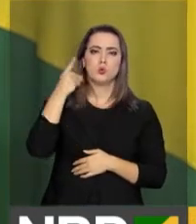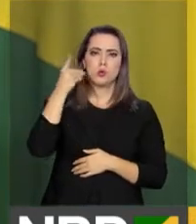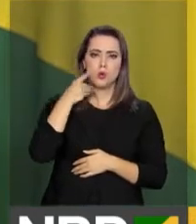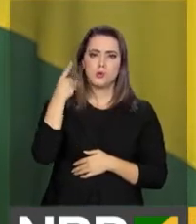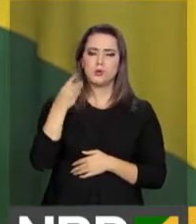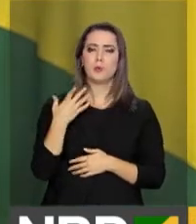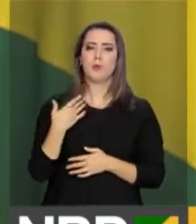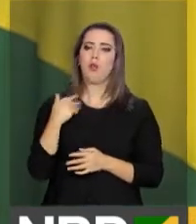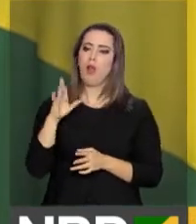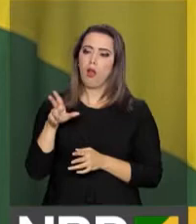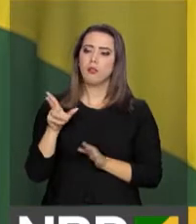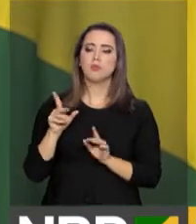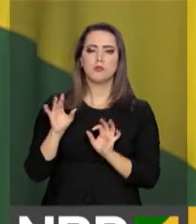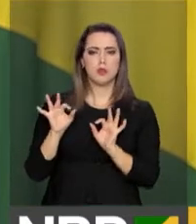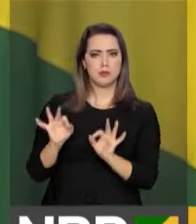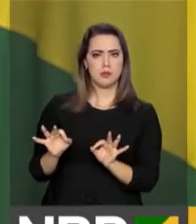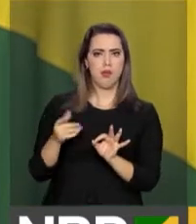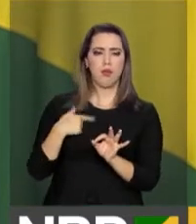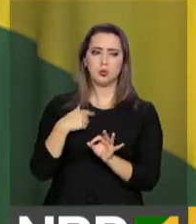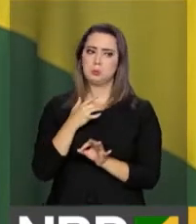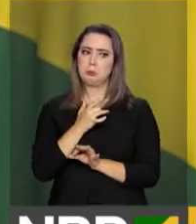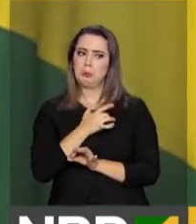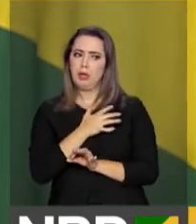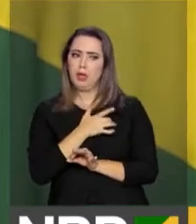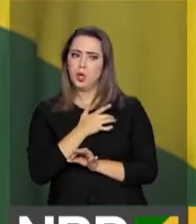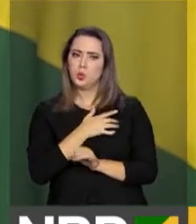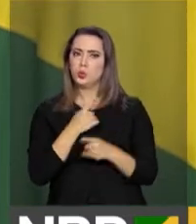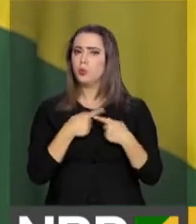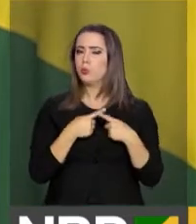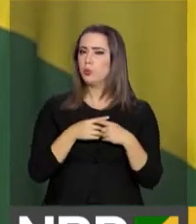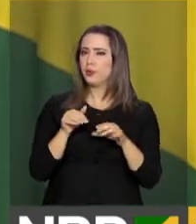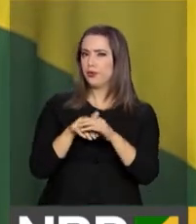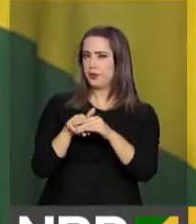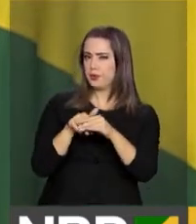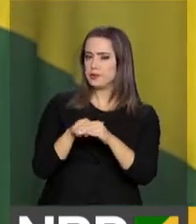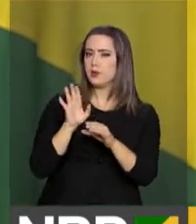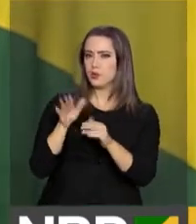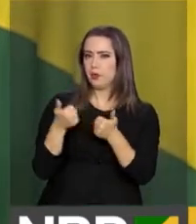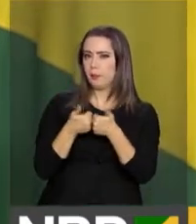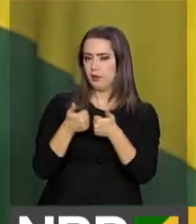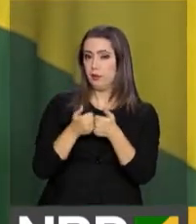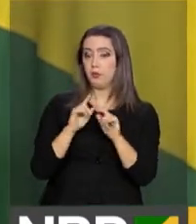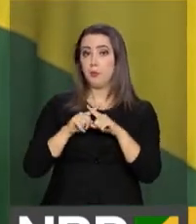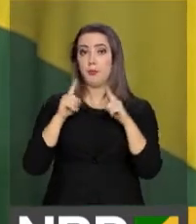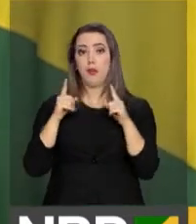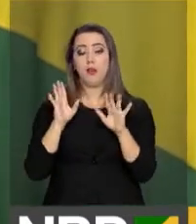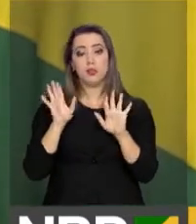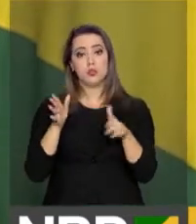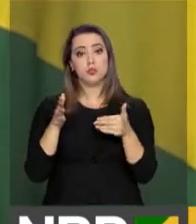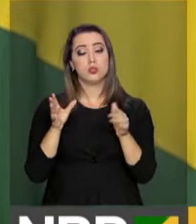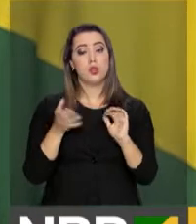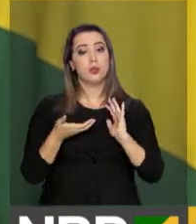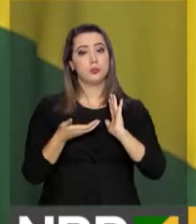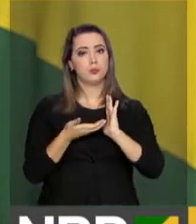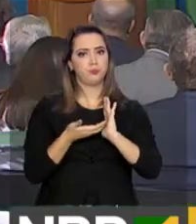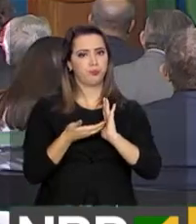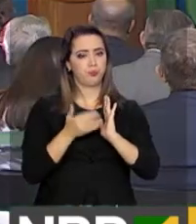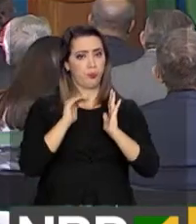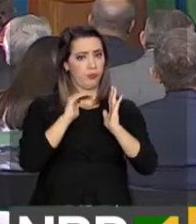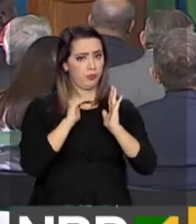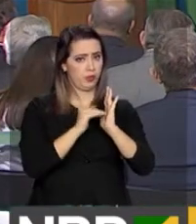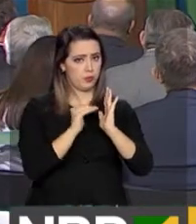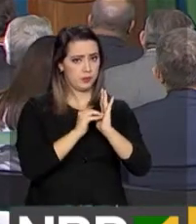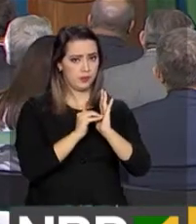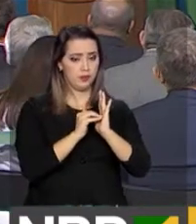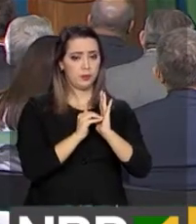razão eles temem um pouco em função das eleições recentemente o senado federal até os pesquisadores